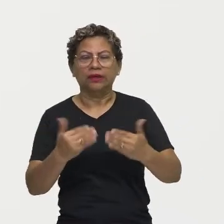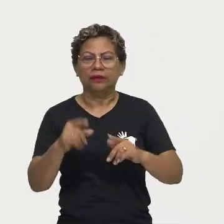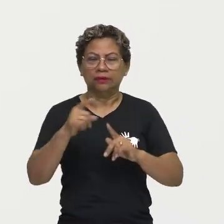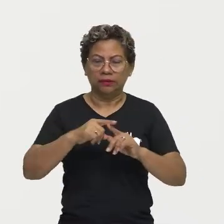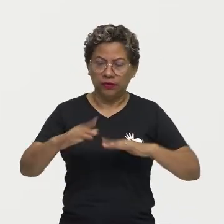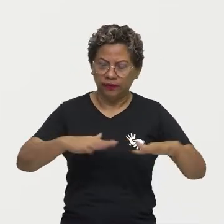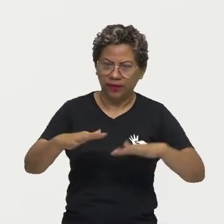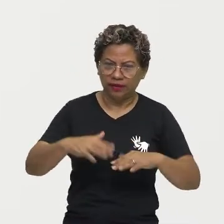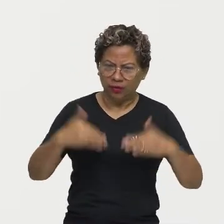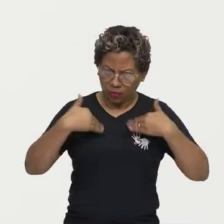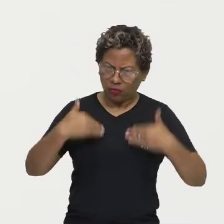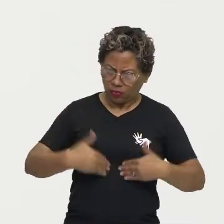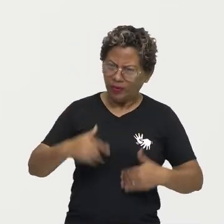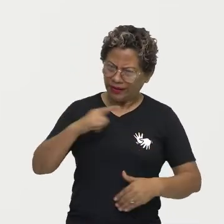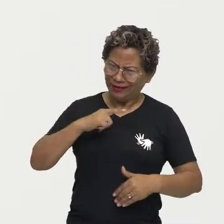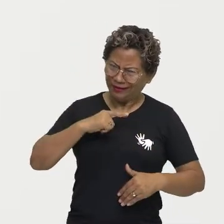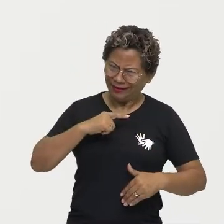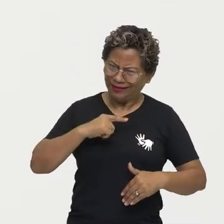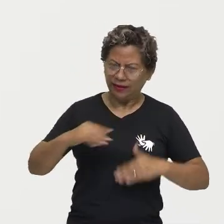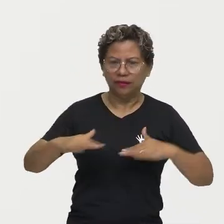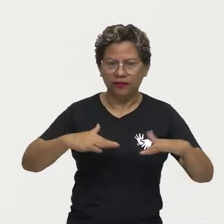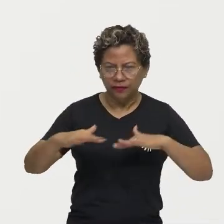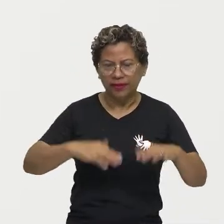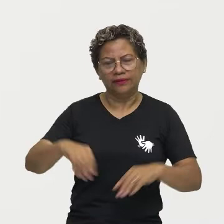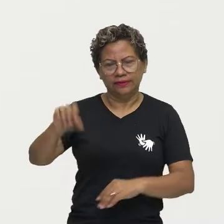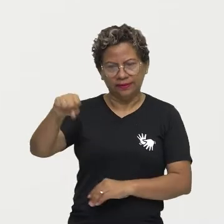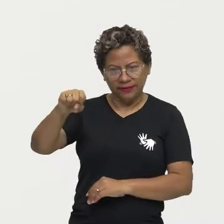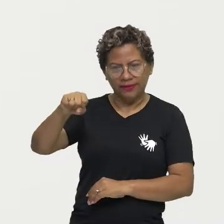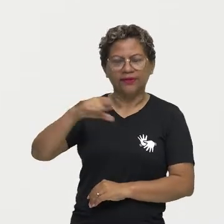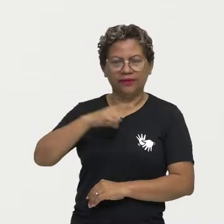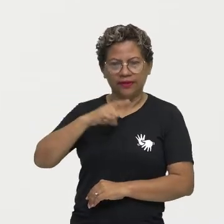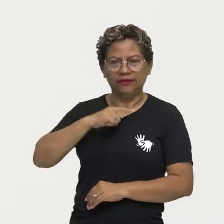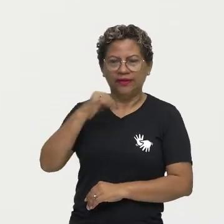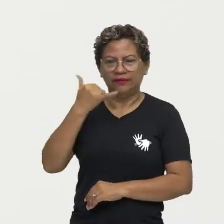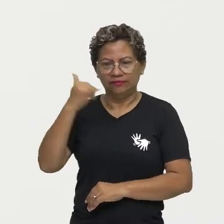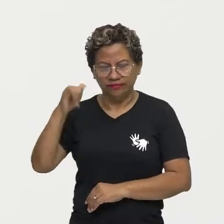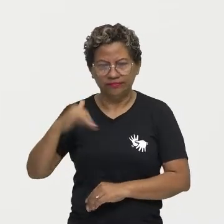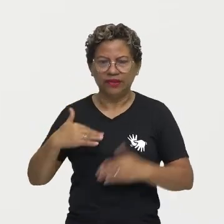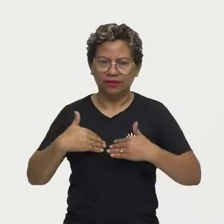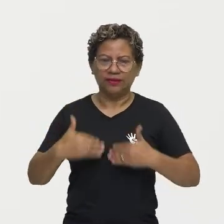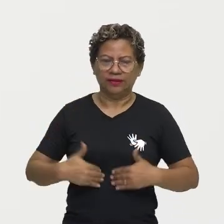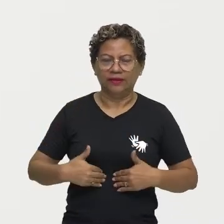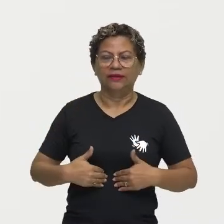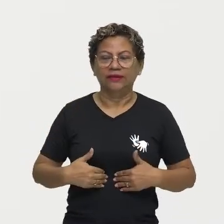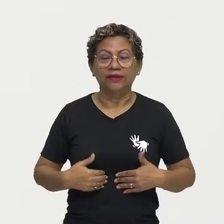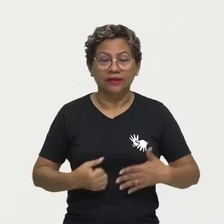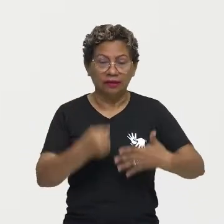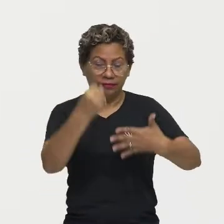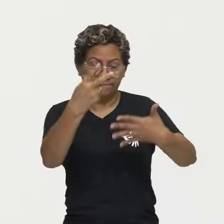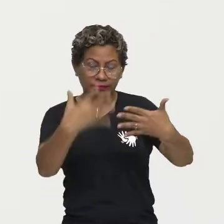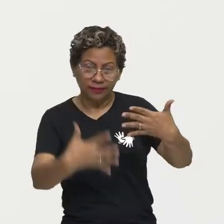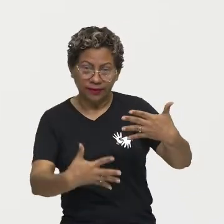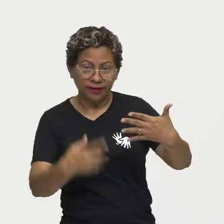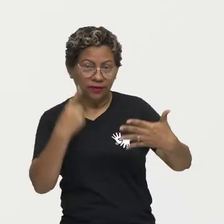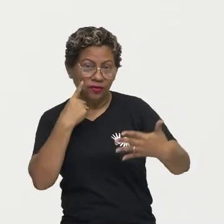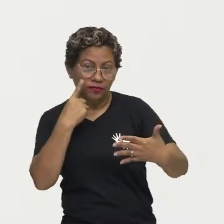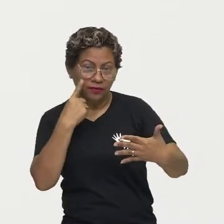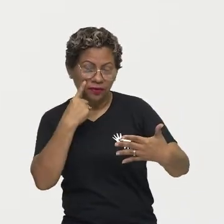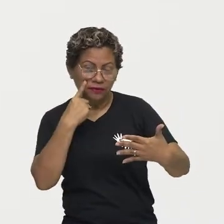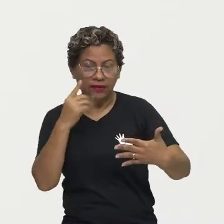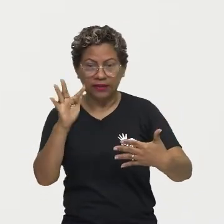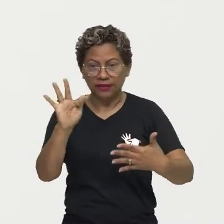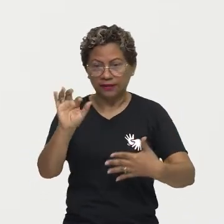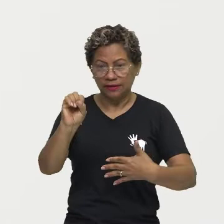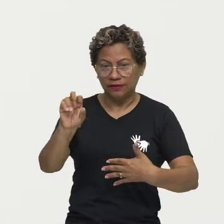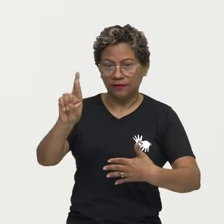O corpo tem movimento, então ele vai ter energia cinética. E ela é definida matematicamente por essa expressão que